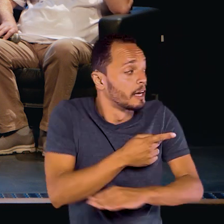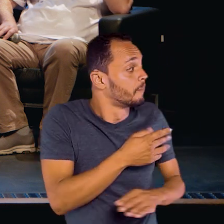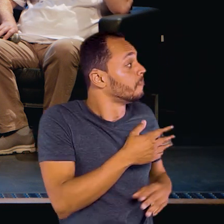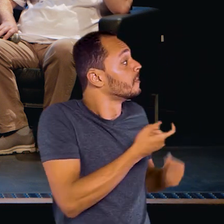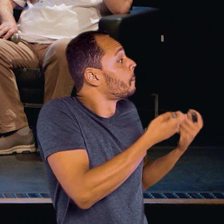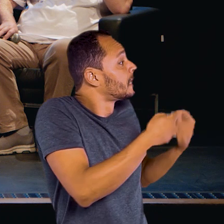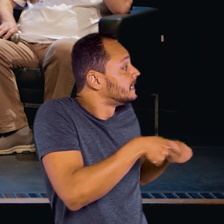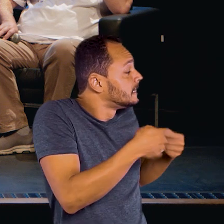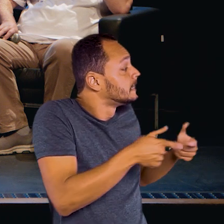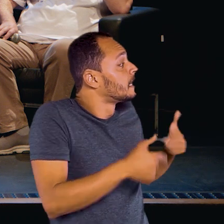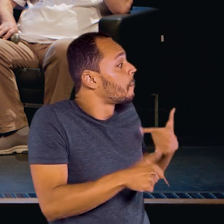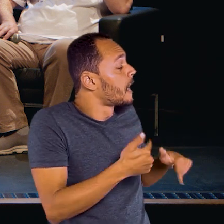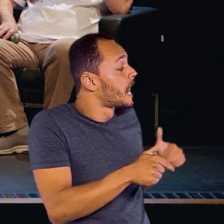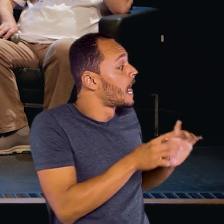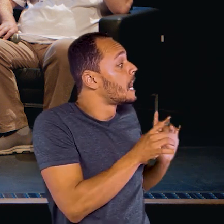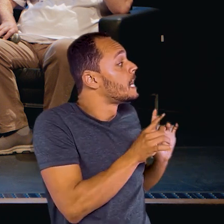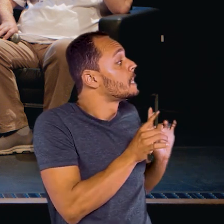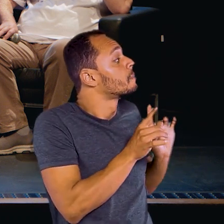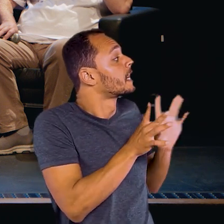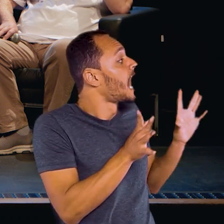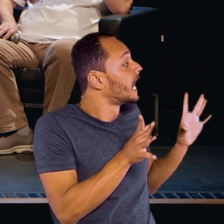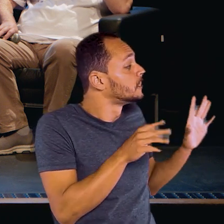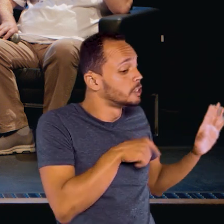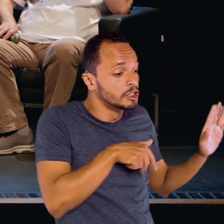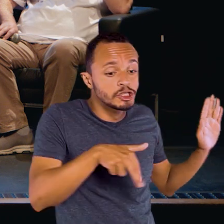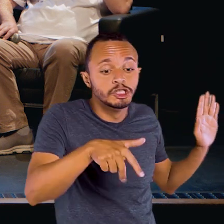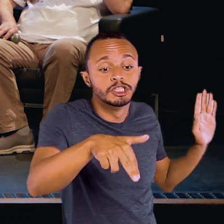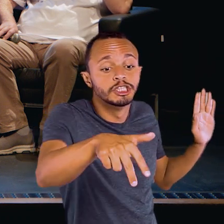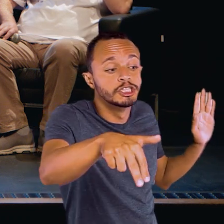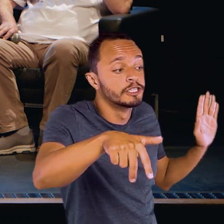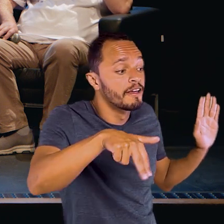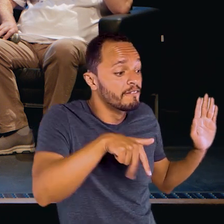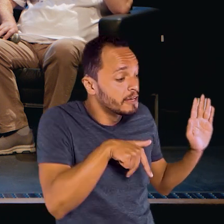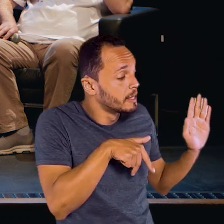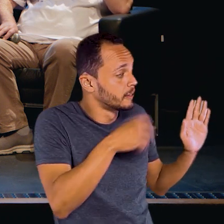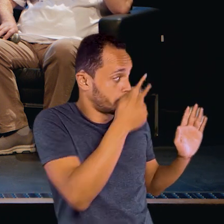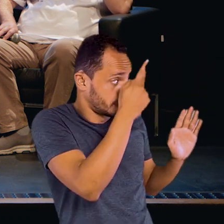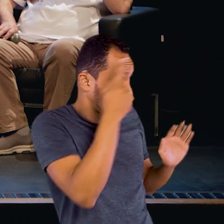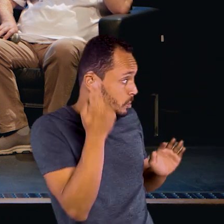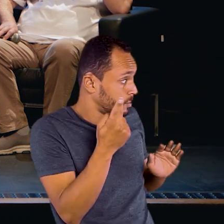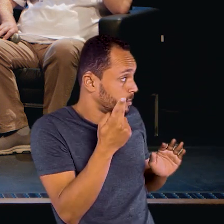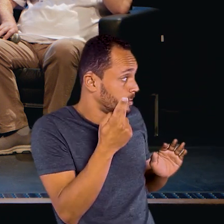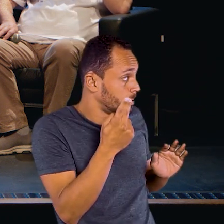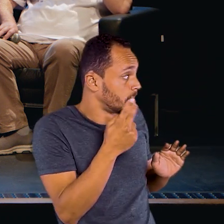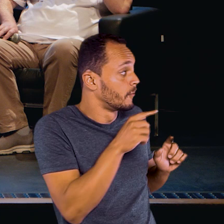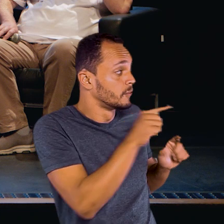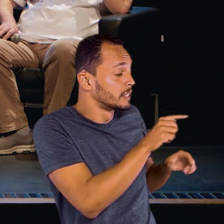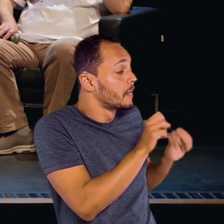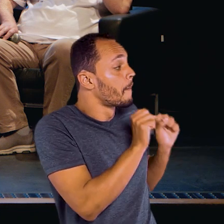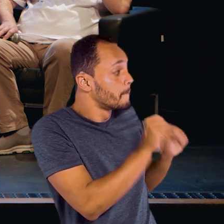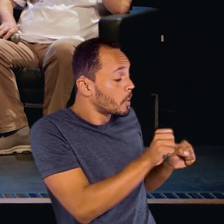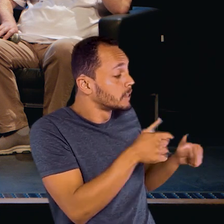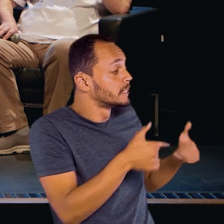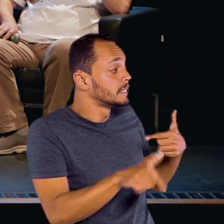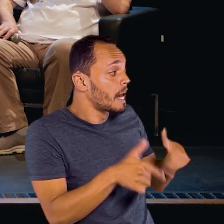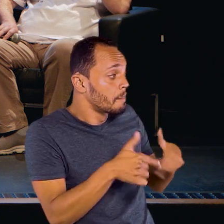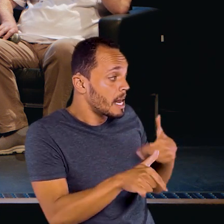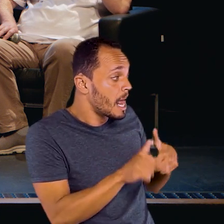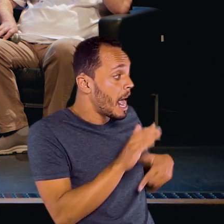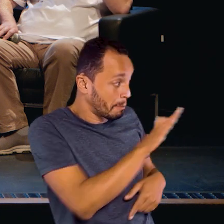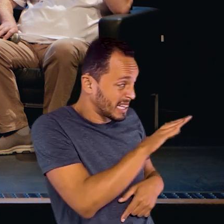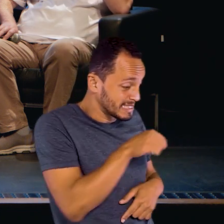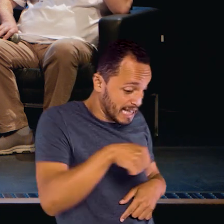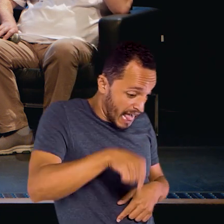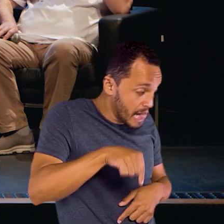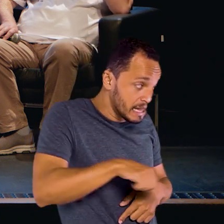pessoas? Isso aqui não existia nada disso. Vocês precisam trabalhar, mas não podem. E aí veio todo um